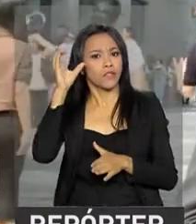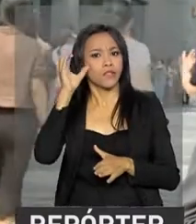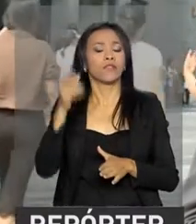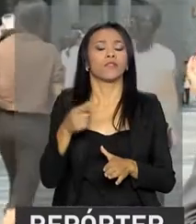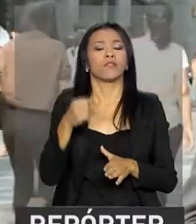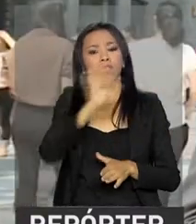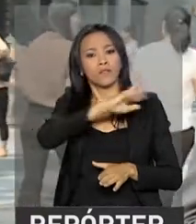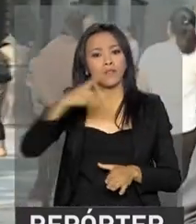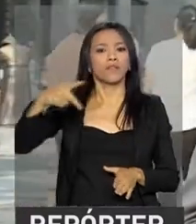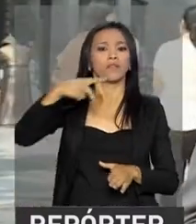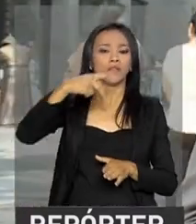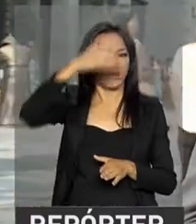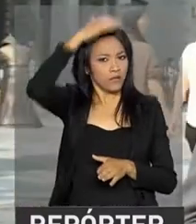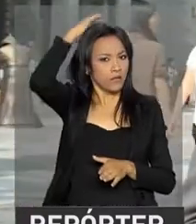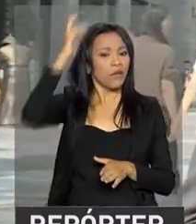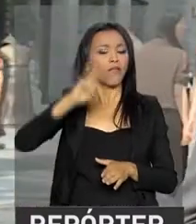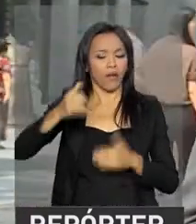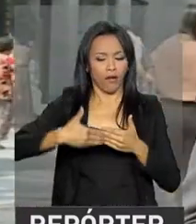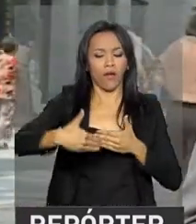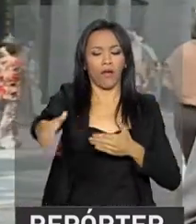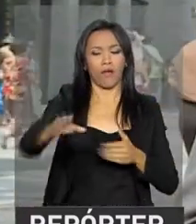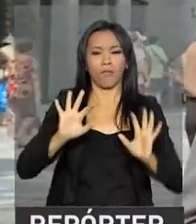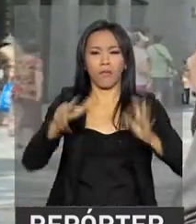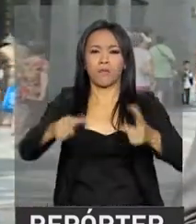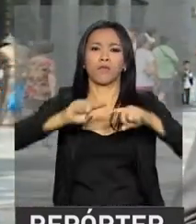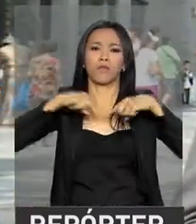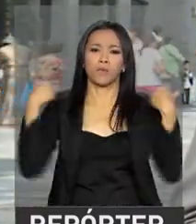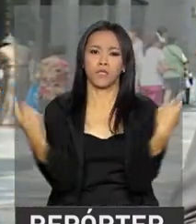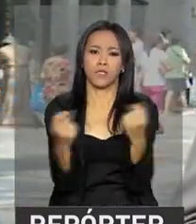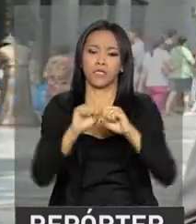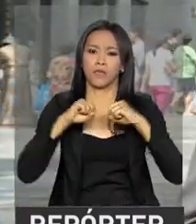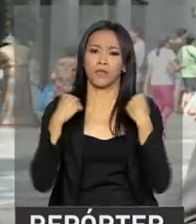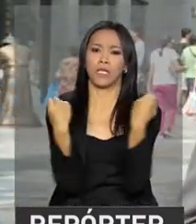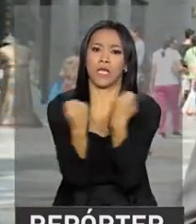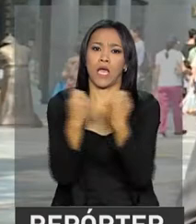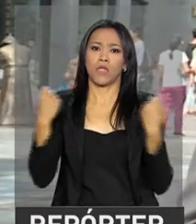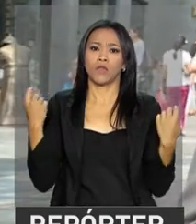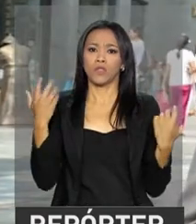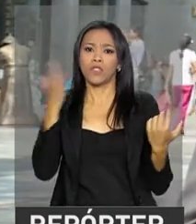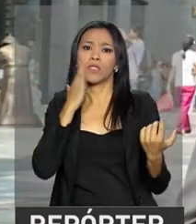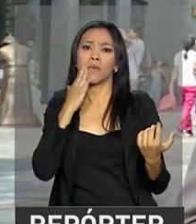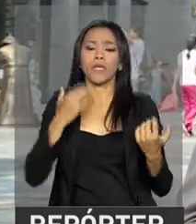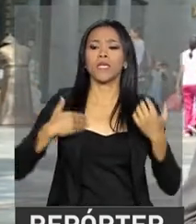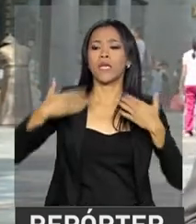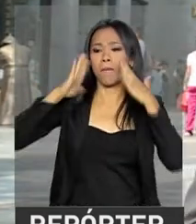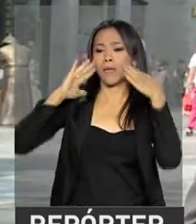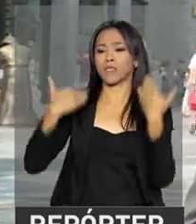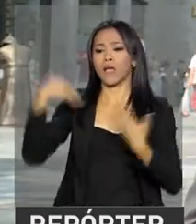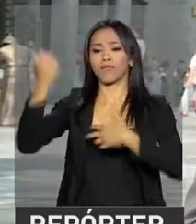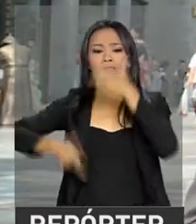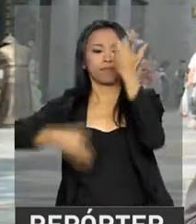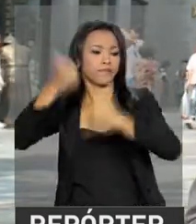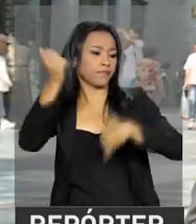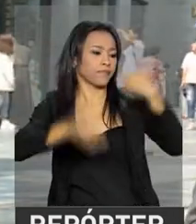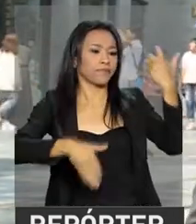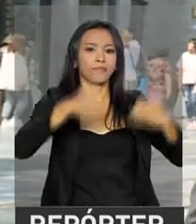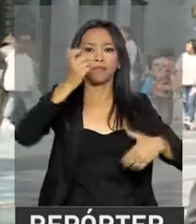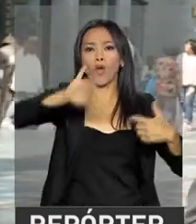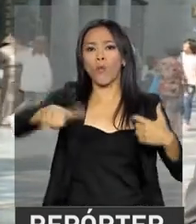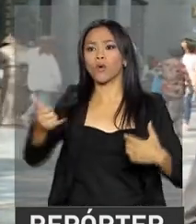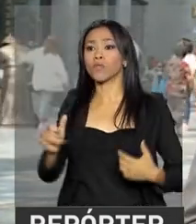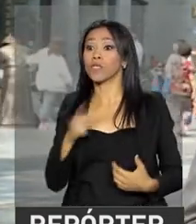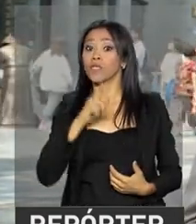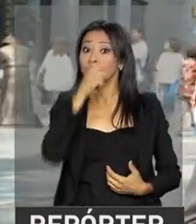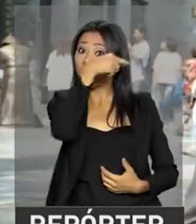deve participar de um seminário de promoção de investimentos e apresentar aos chineses as oportunidades que surgem no